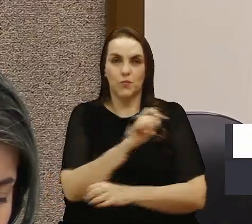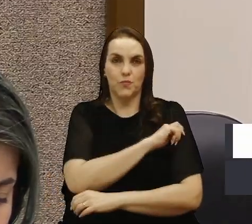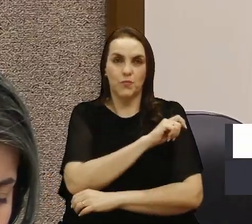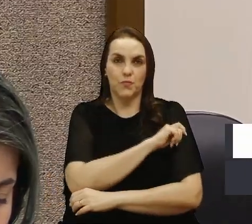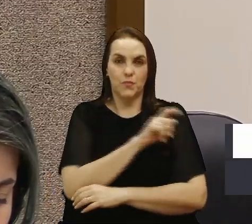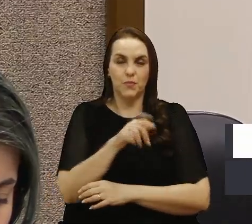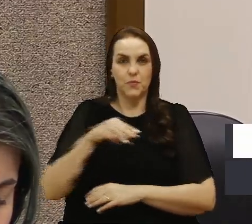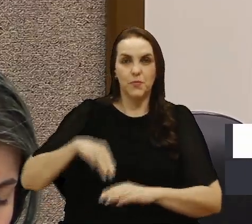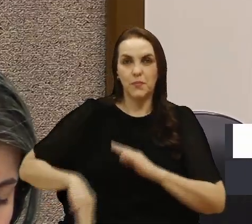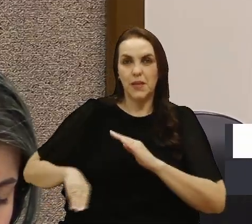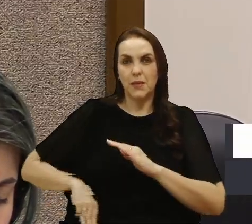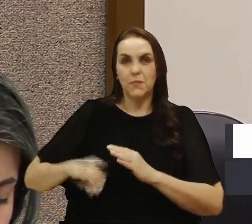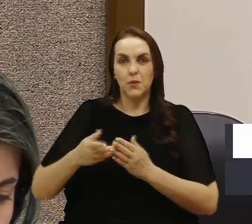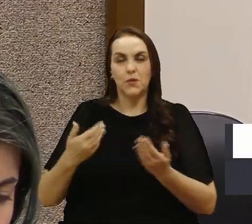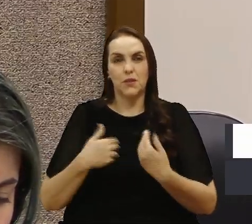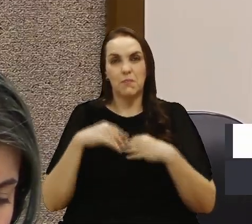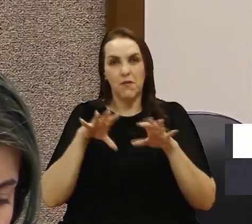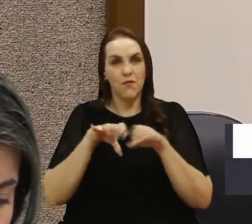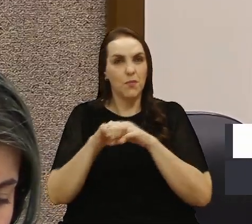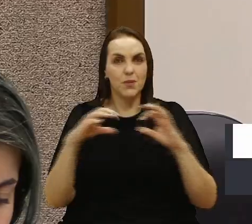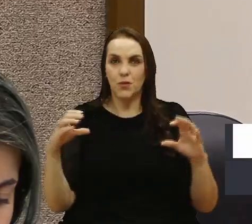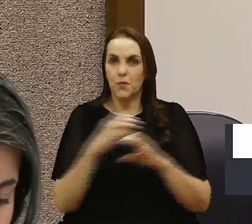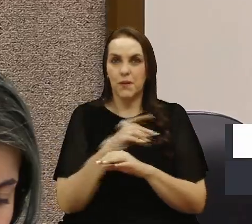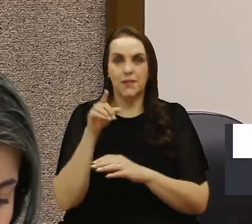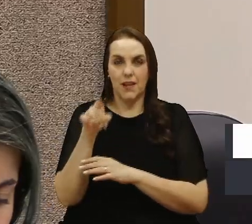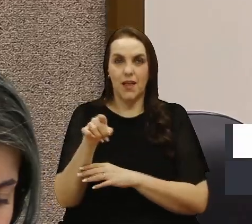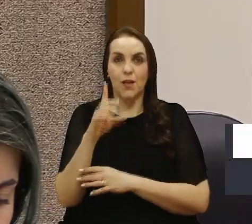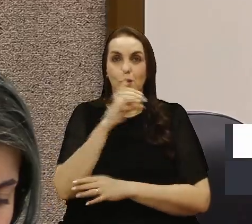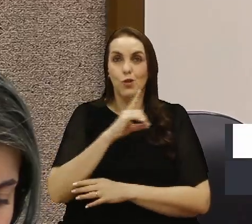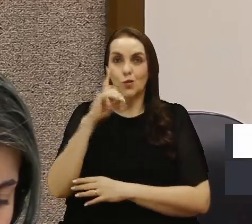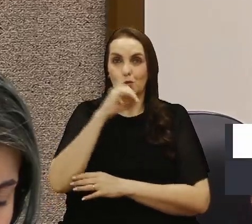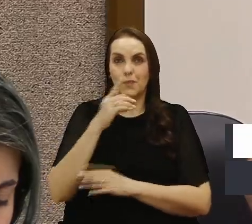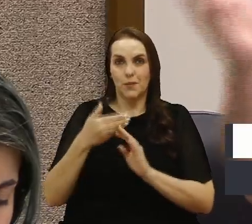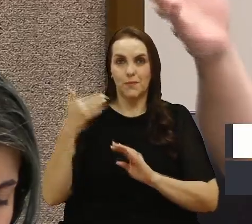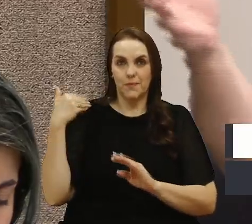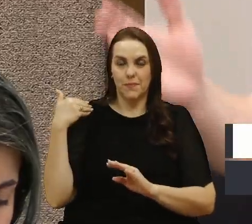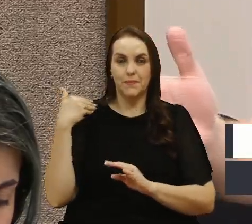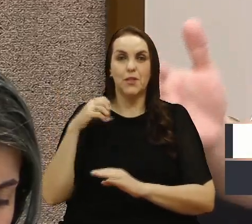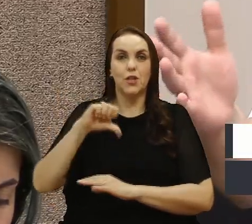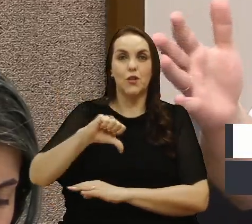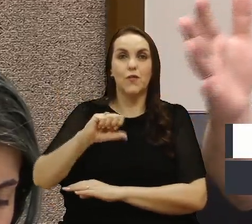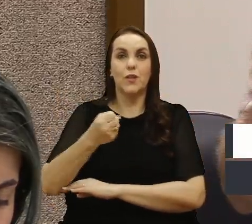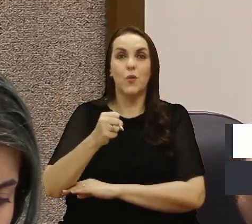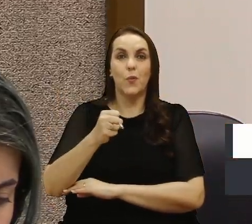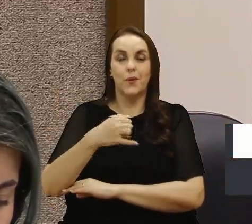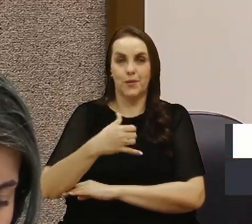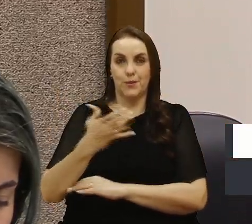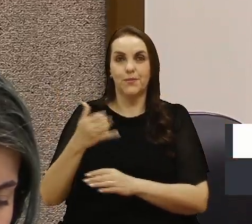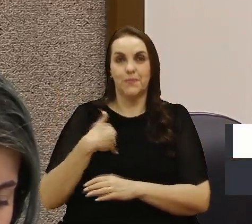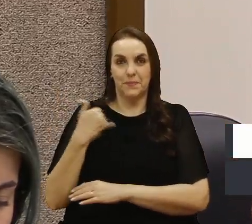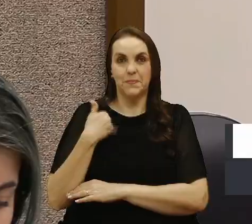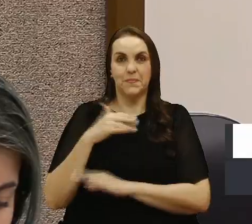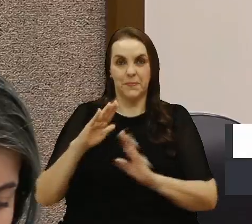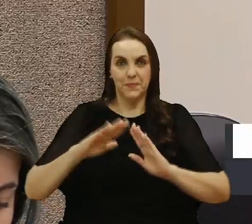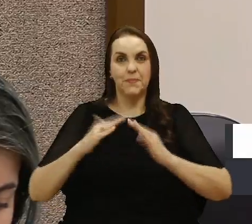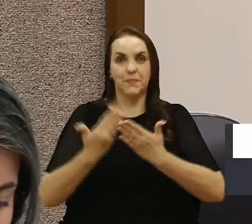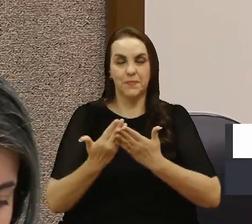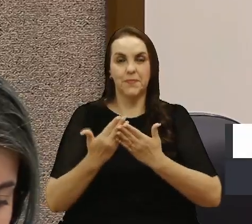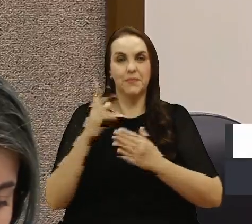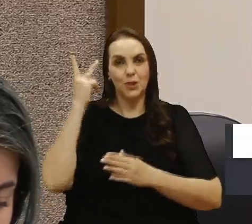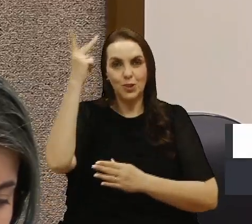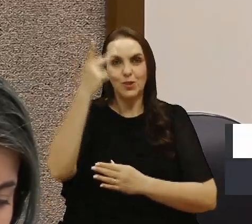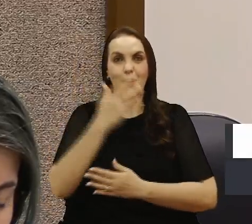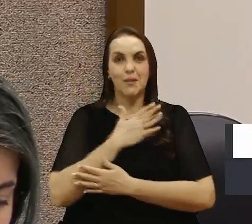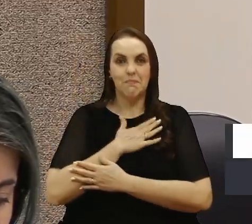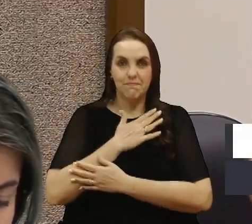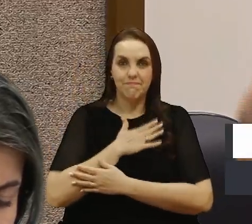formação lá e nesse último domingo, vereador Edson da Rosa, o Colégio Madre Milda completou 98 anos. Participando da minha história, participando